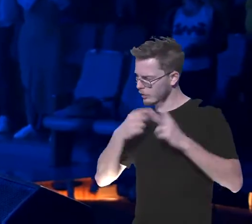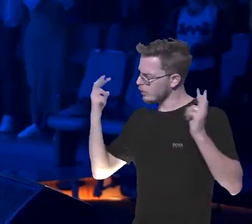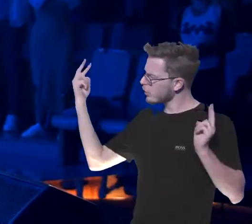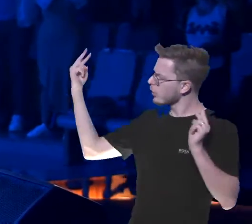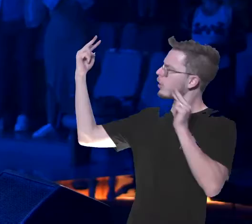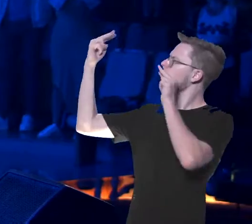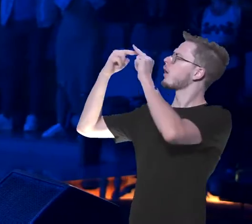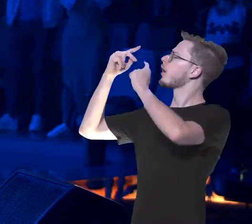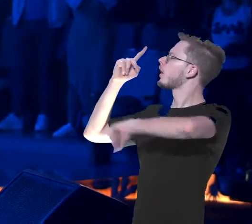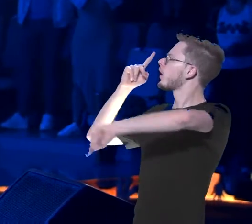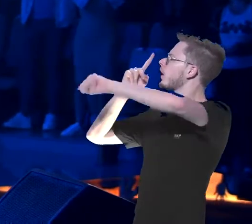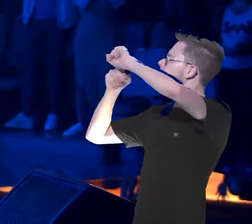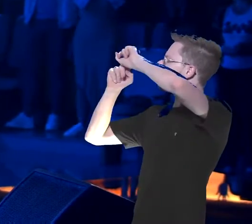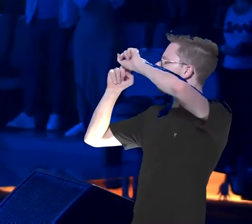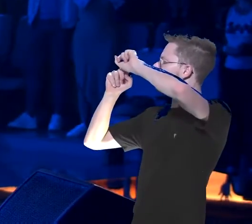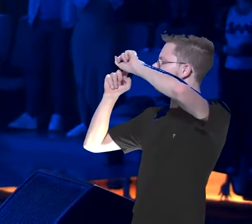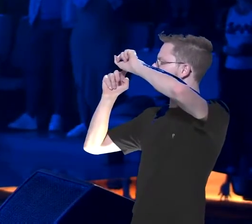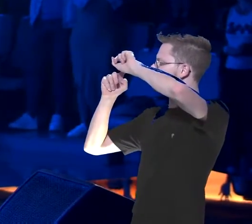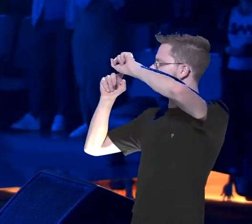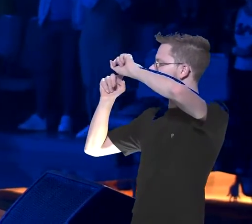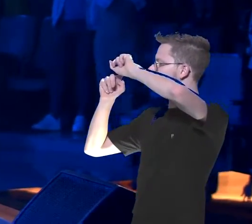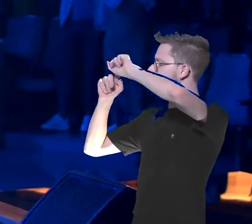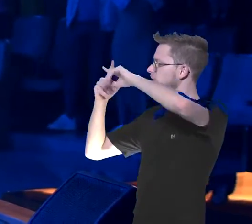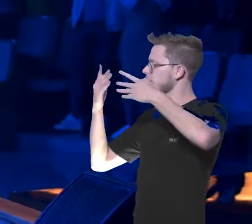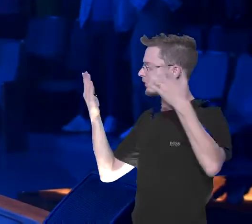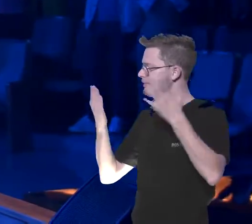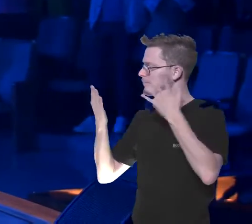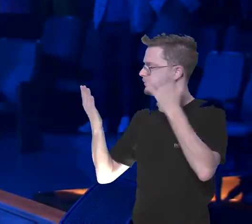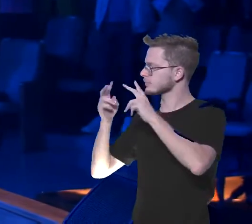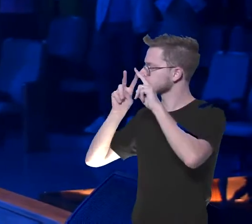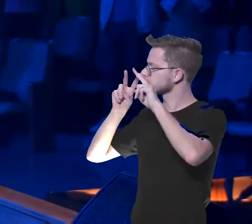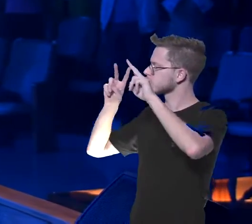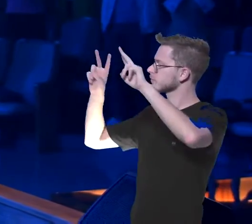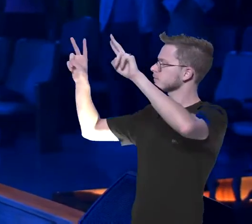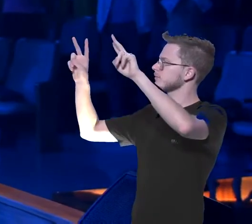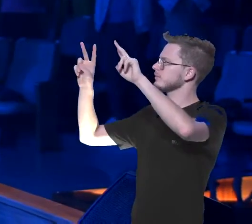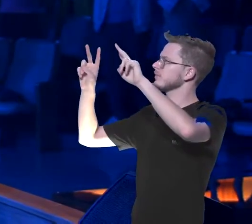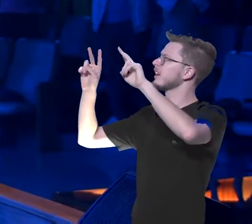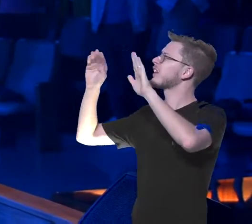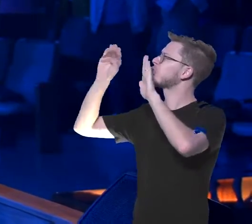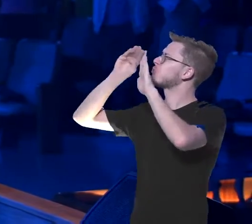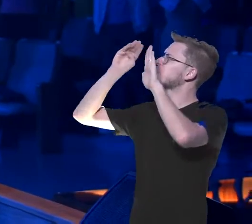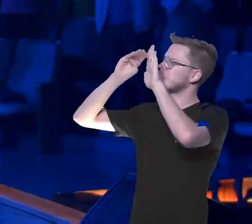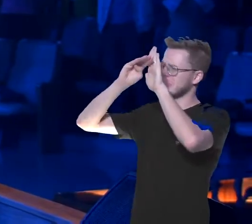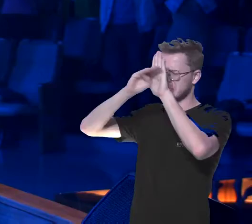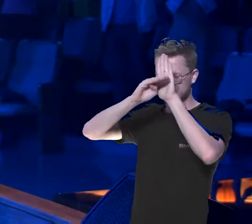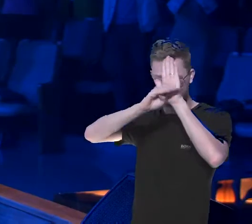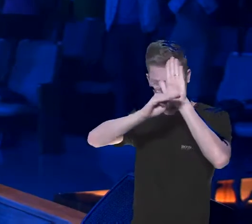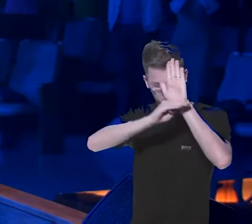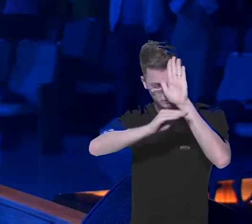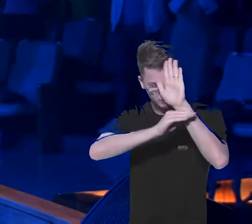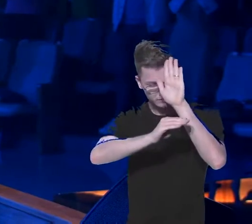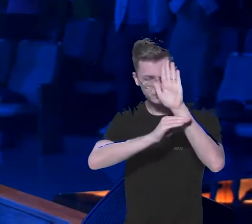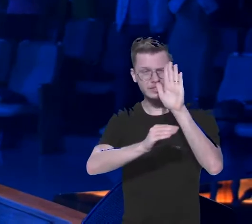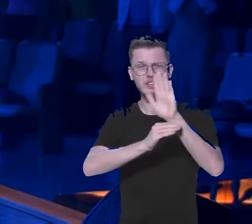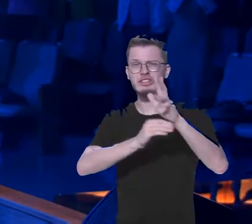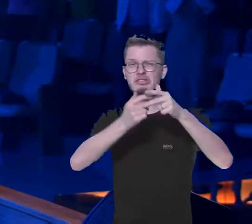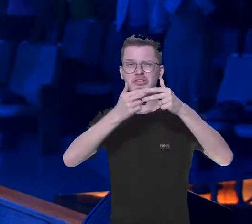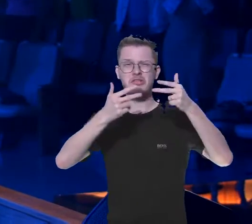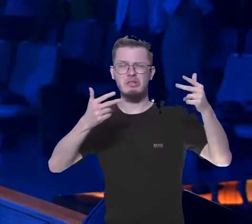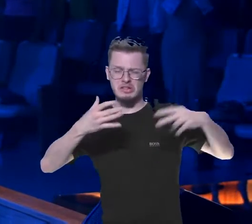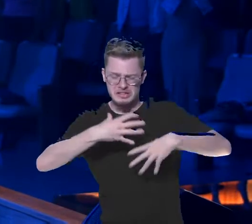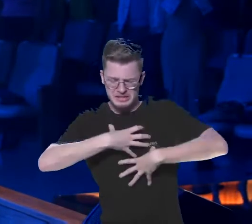na cruz, Pai. E a imagem que eu vejo agora, Senhor Deus, é de uma lista, Senhor. Uma lista de causas, uma lista